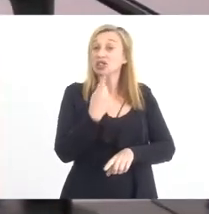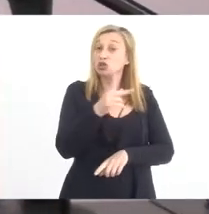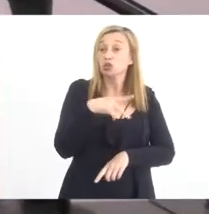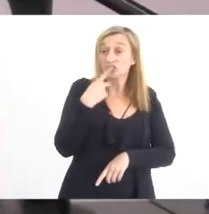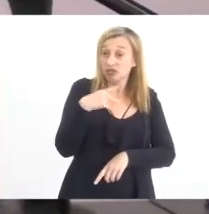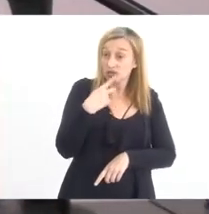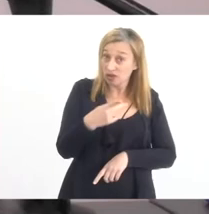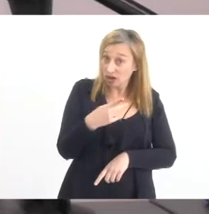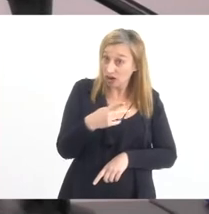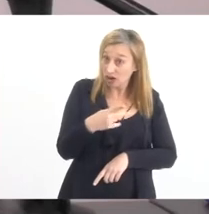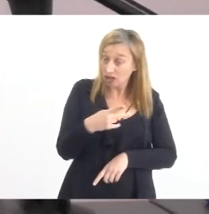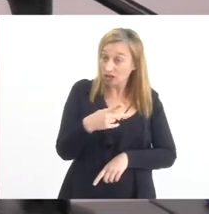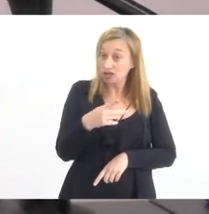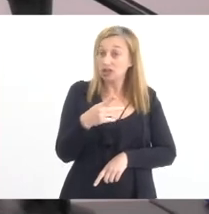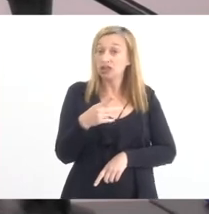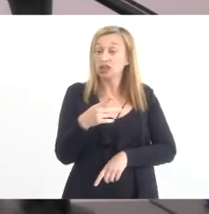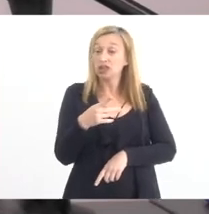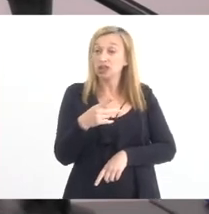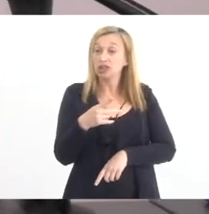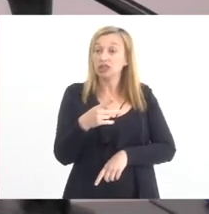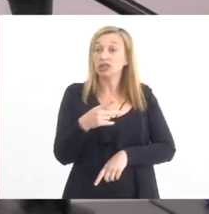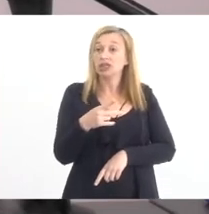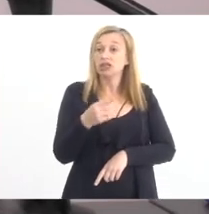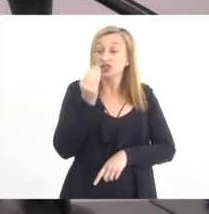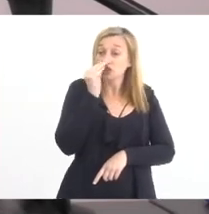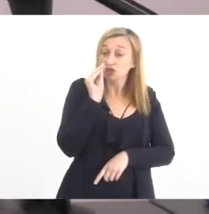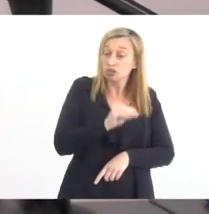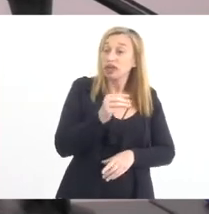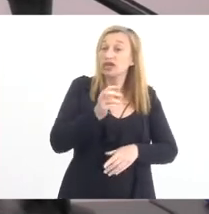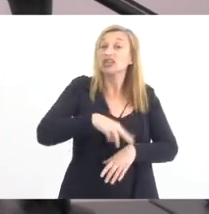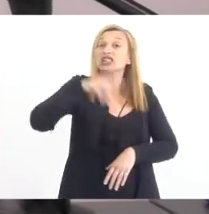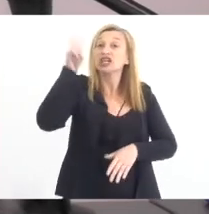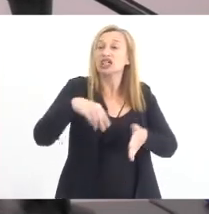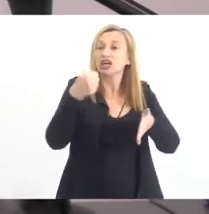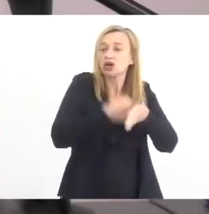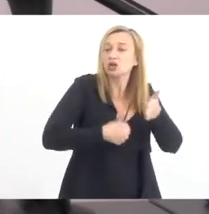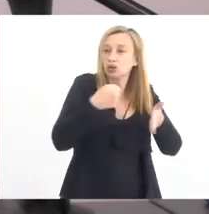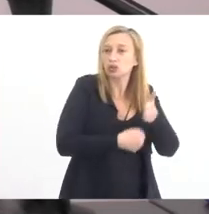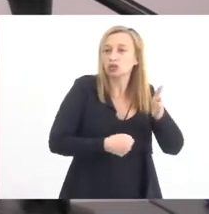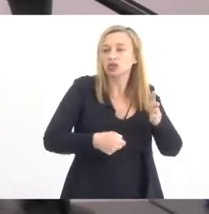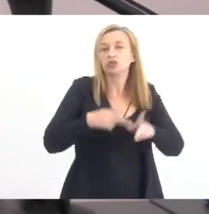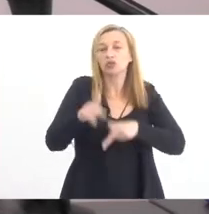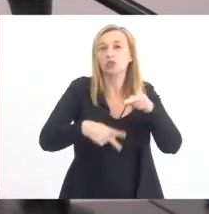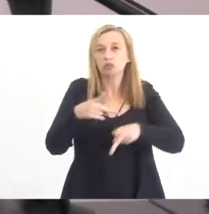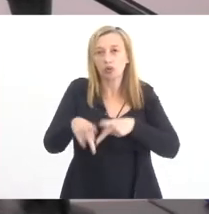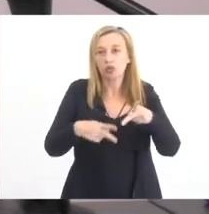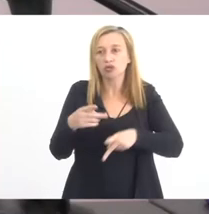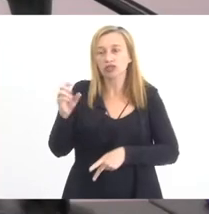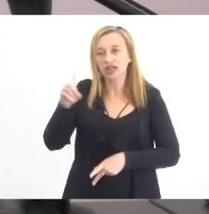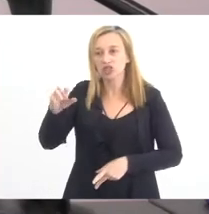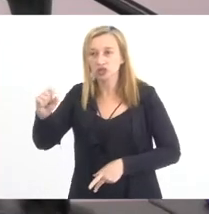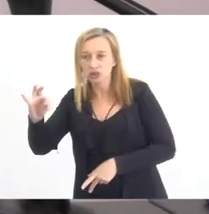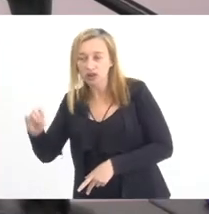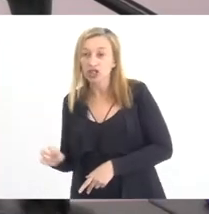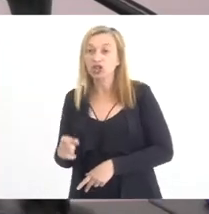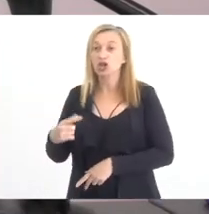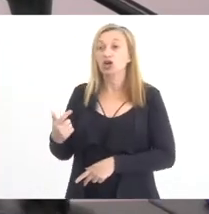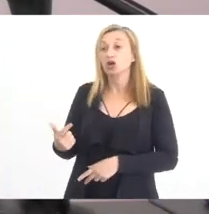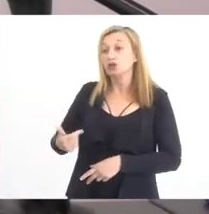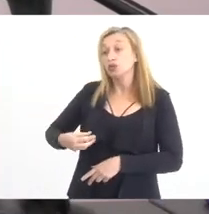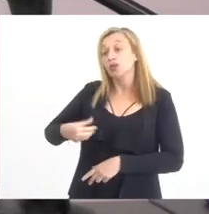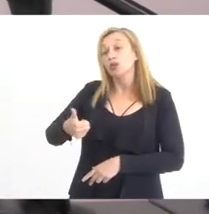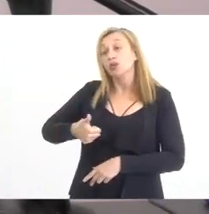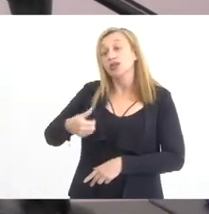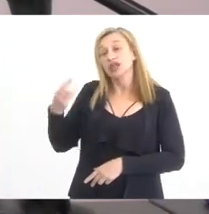é uma fala que discrimina muito quem luta em defesa da população da Zona Oeste. Eu aqui nessa casa, aqui, estou no terceiro mandato,